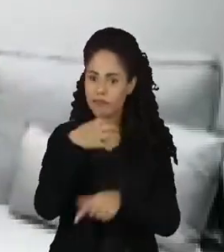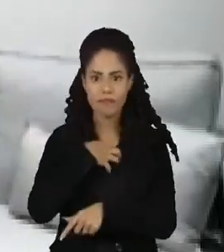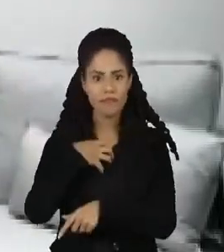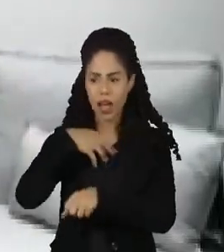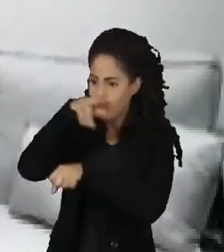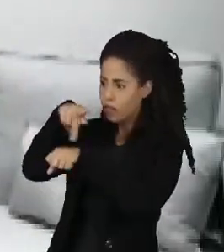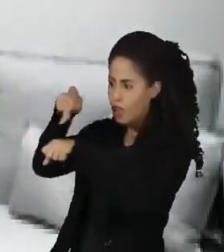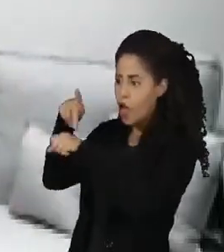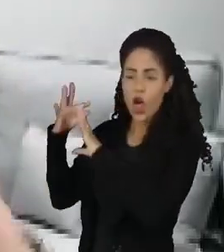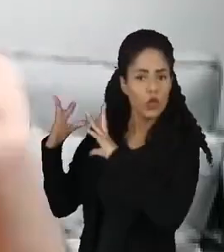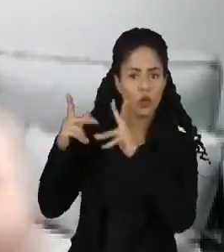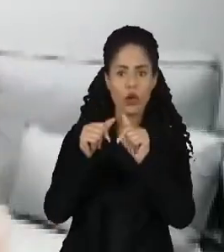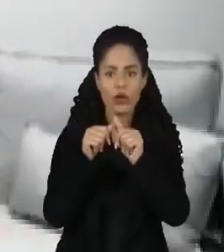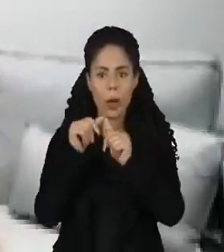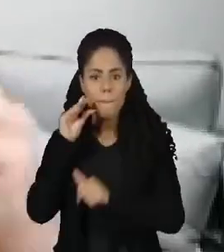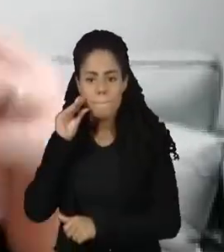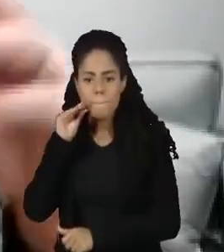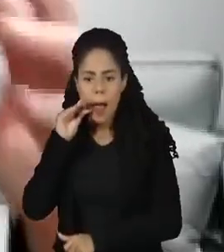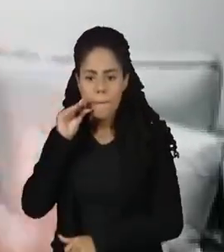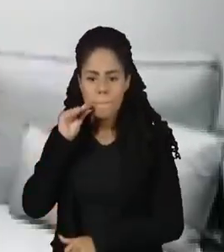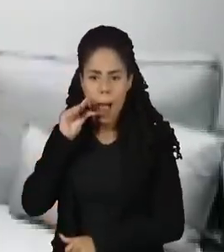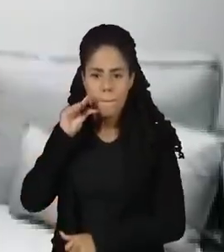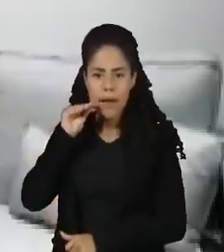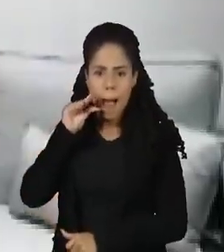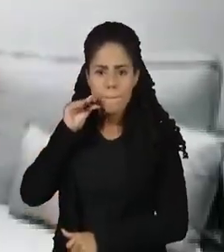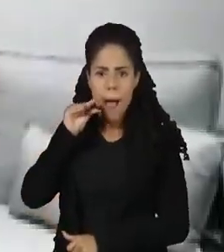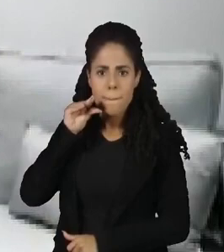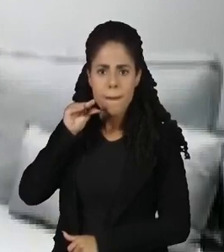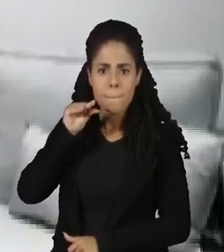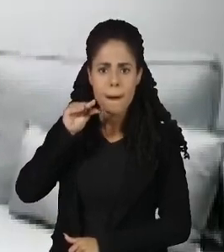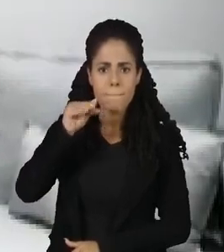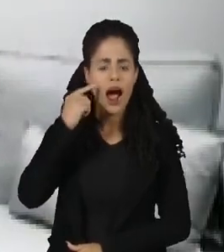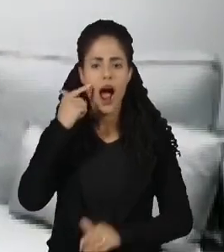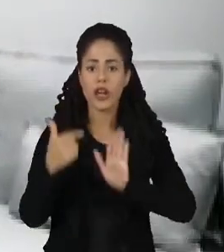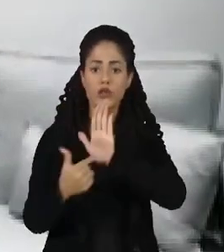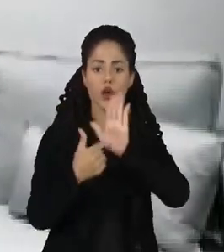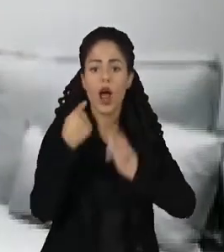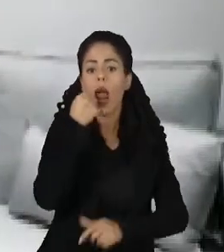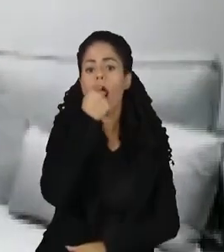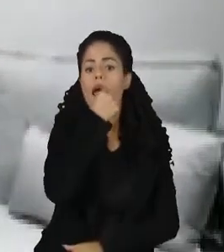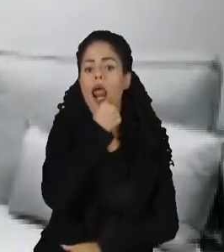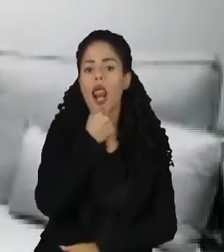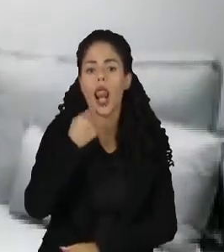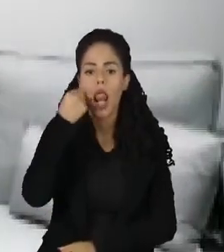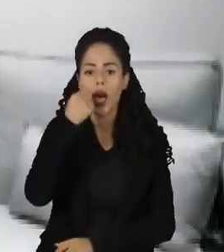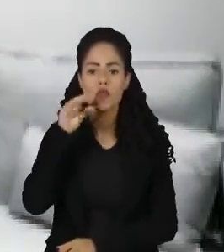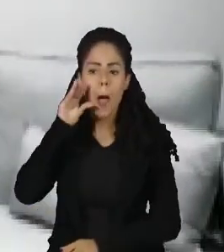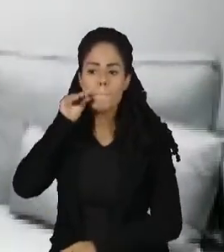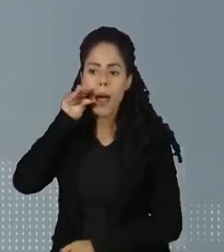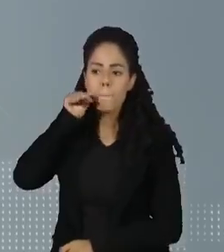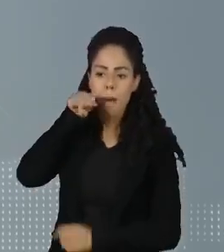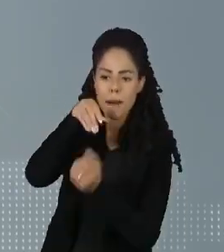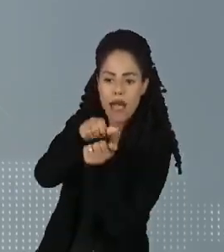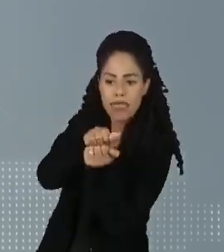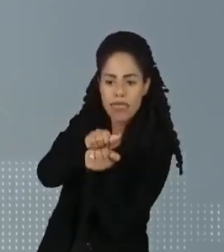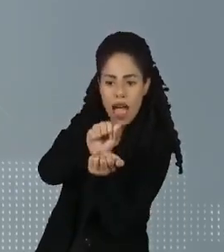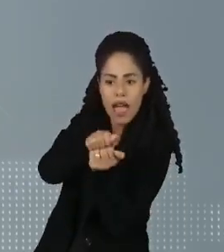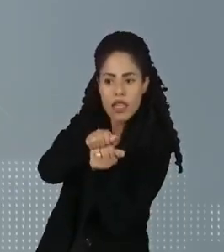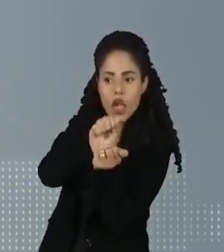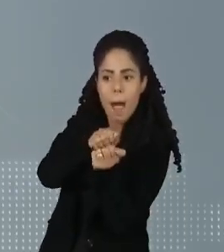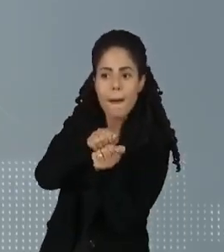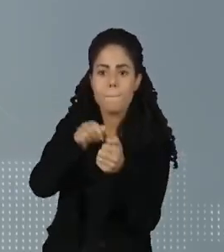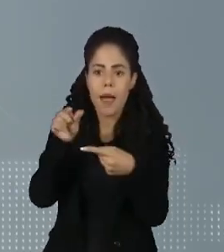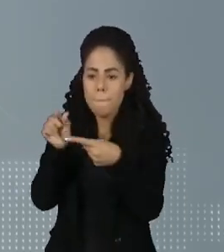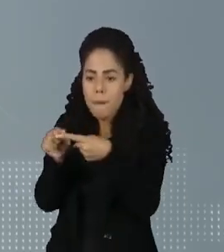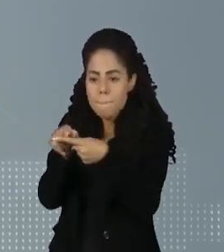idiomas, os bebês produzem os fonemas que a gente chama, em fonoaudiologês, bilabiais, que são os fonemas que são produzidos aqui na frente. E essa